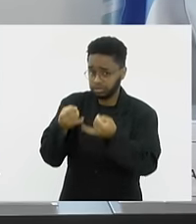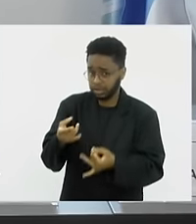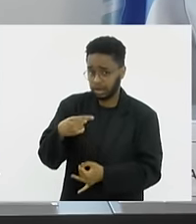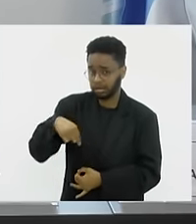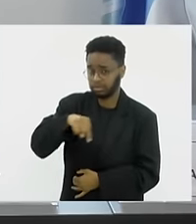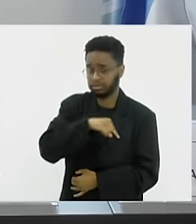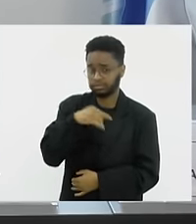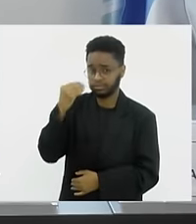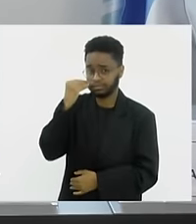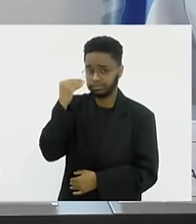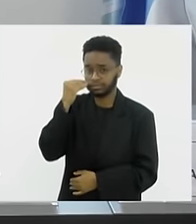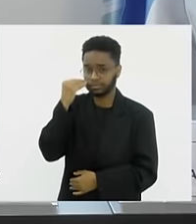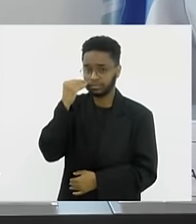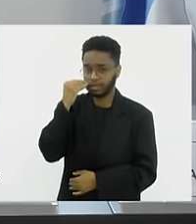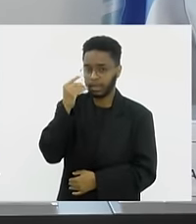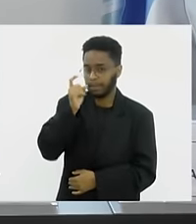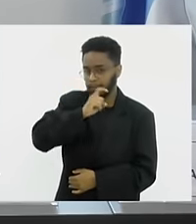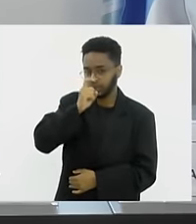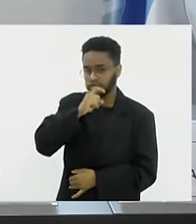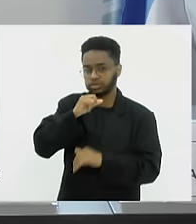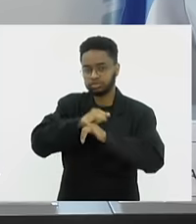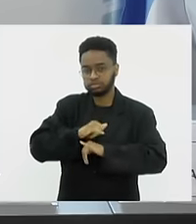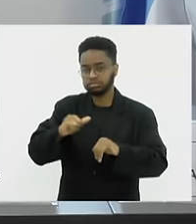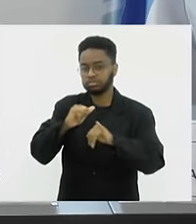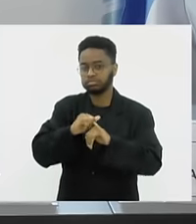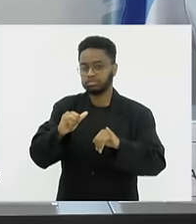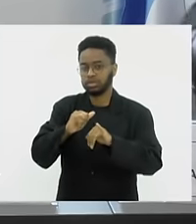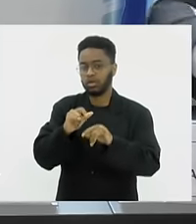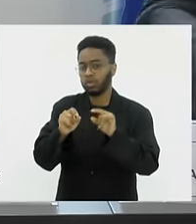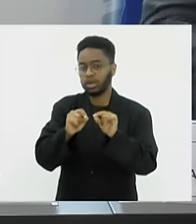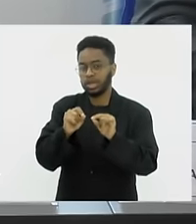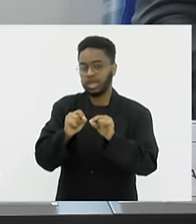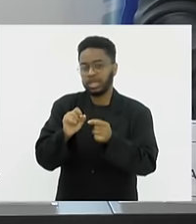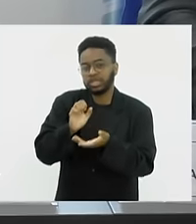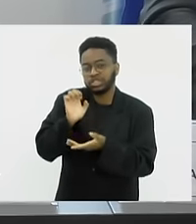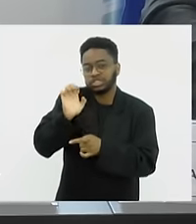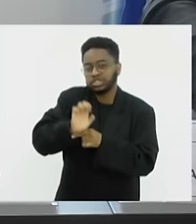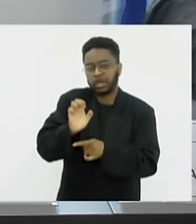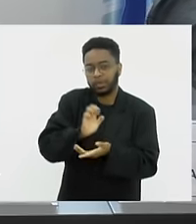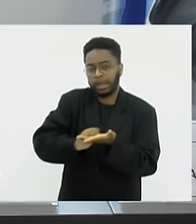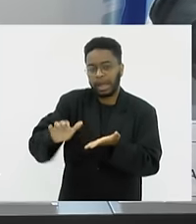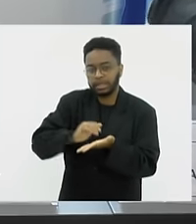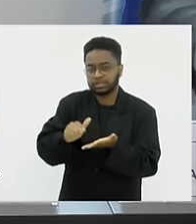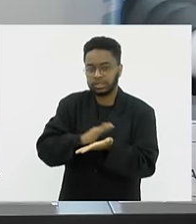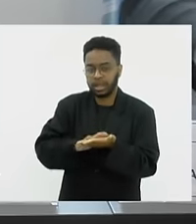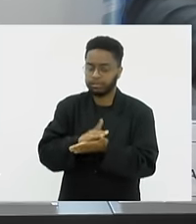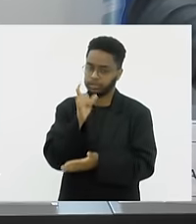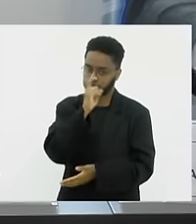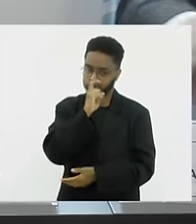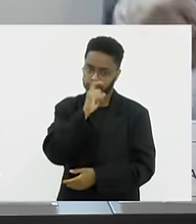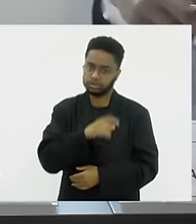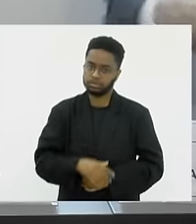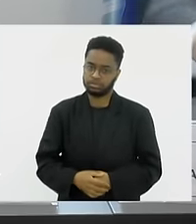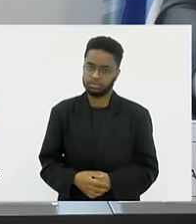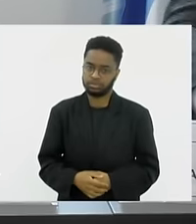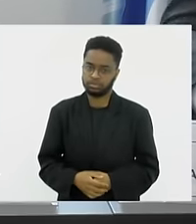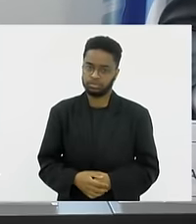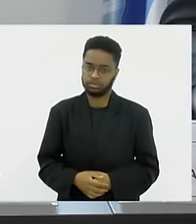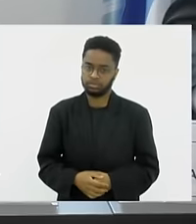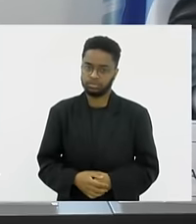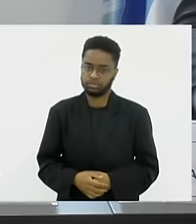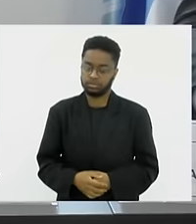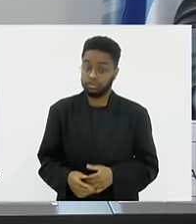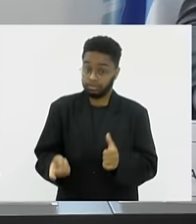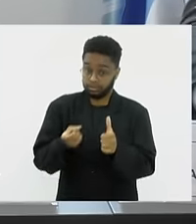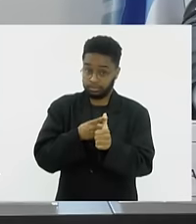tentar nos iludir com uma narrativa de que o Estado não gasta, é uma falácia. Em primeiro lugar, se